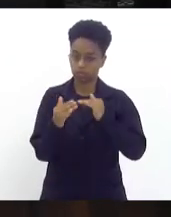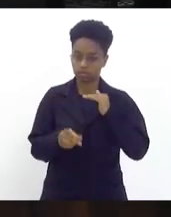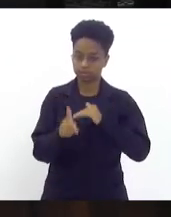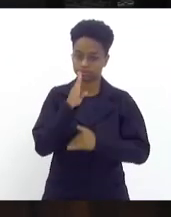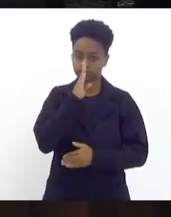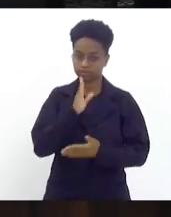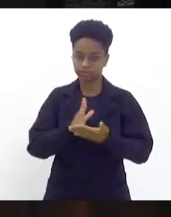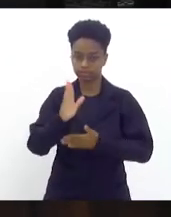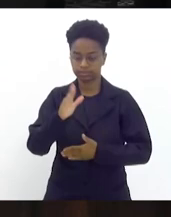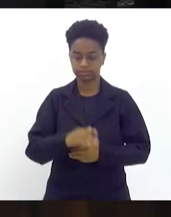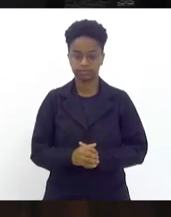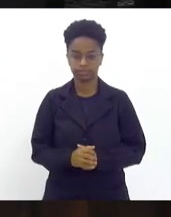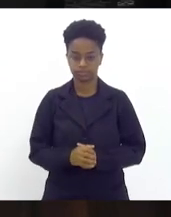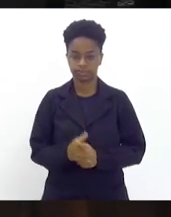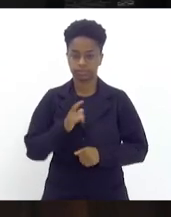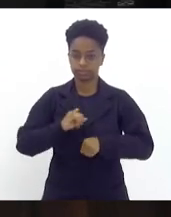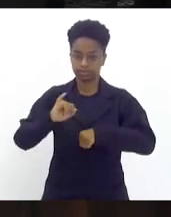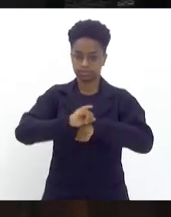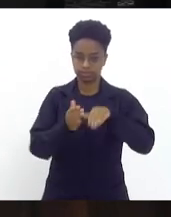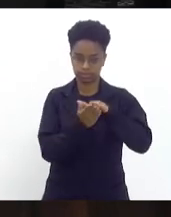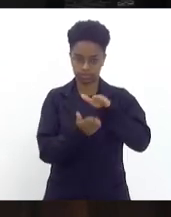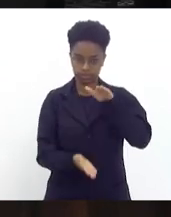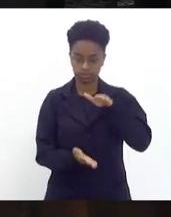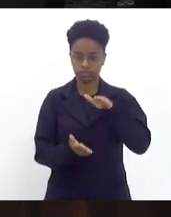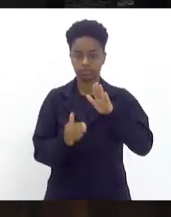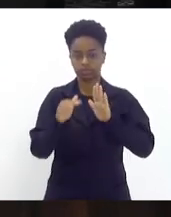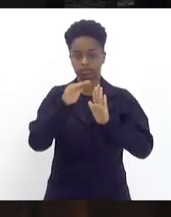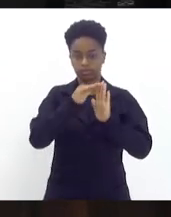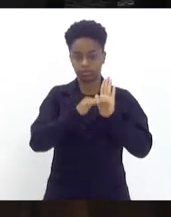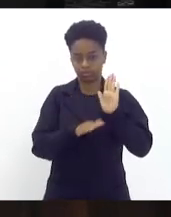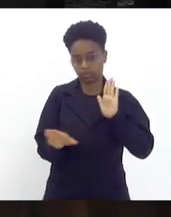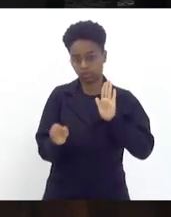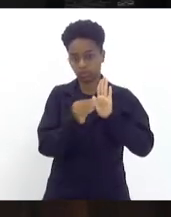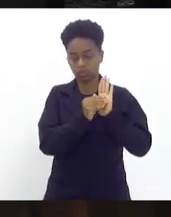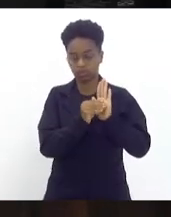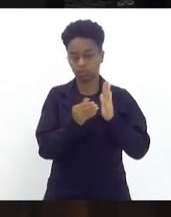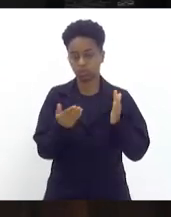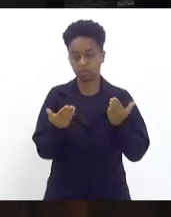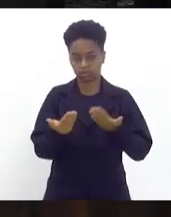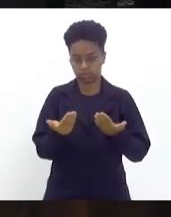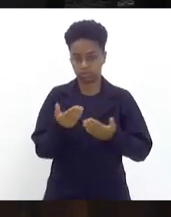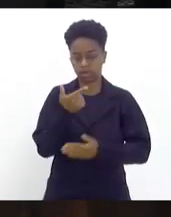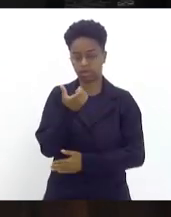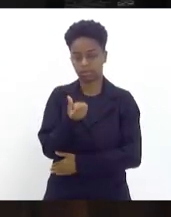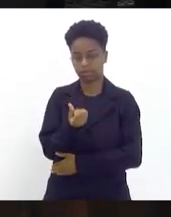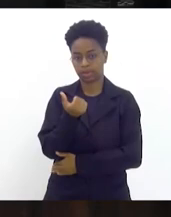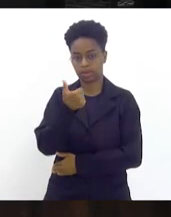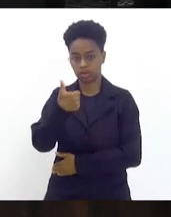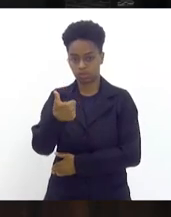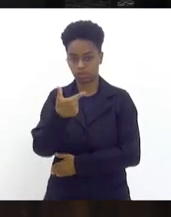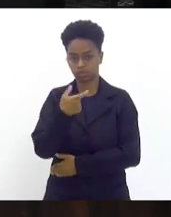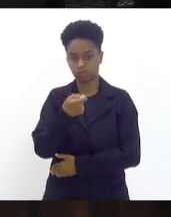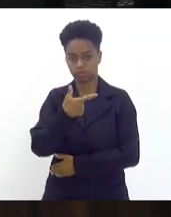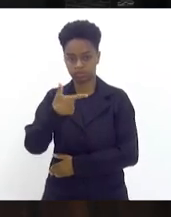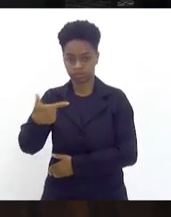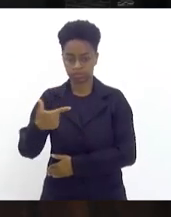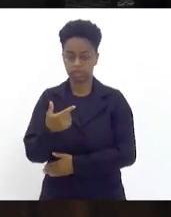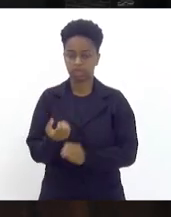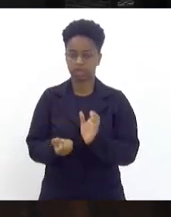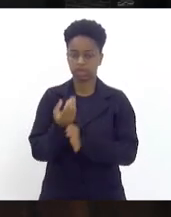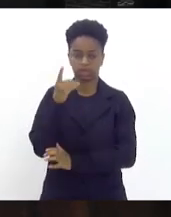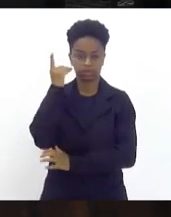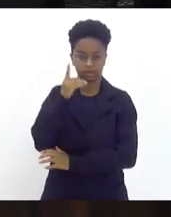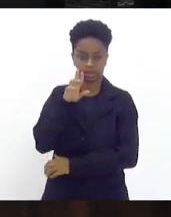estão aprovado a sobremesa requerimento de inclusão na hora do dia do projeto 61 de 22 a deputada